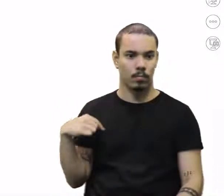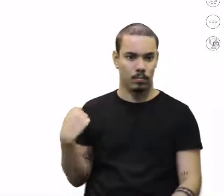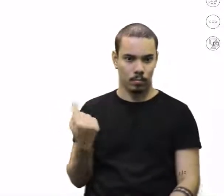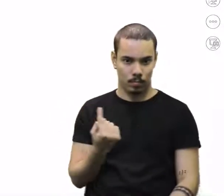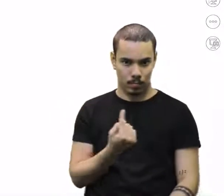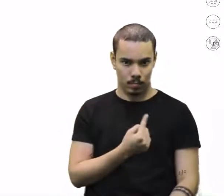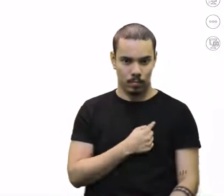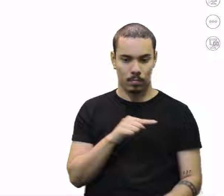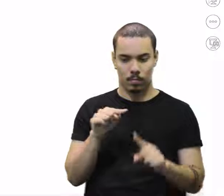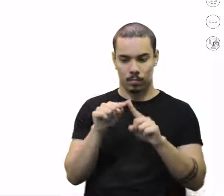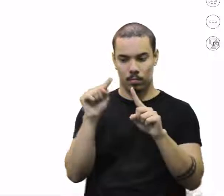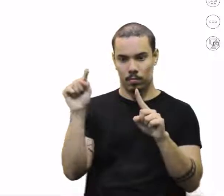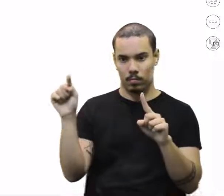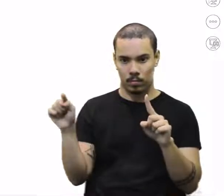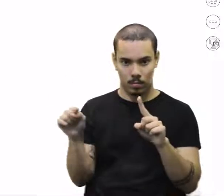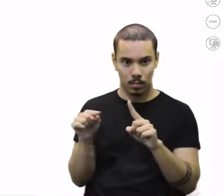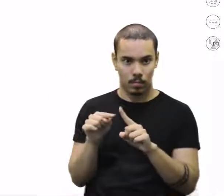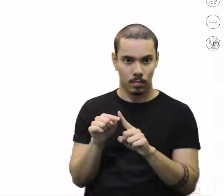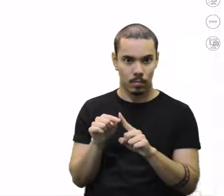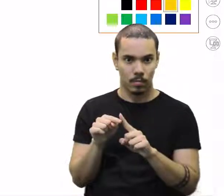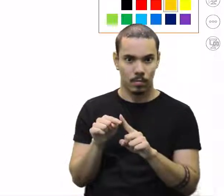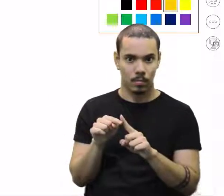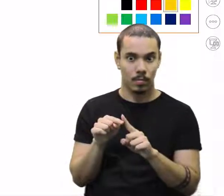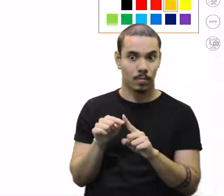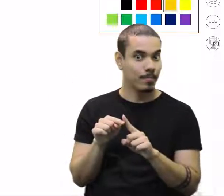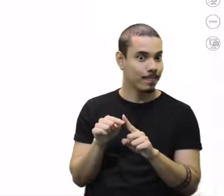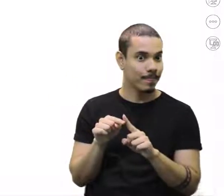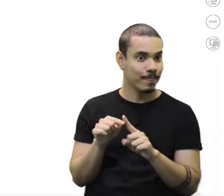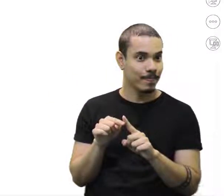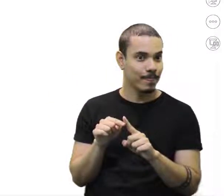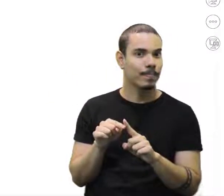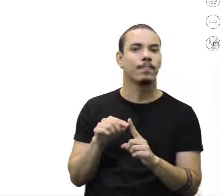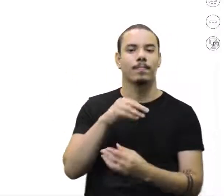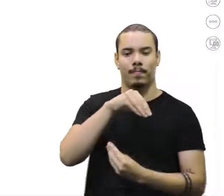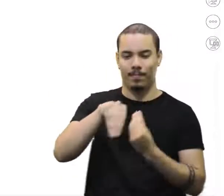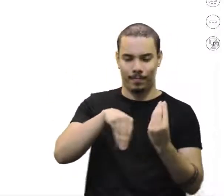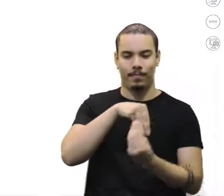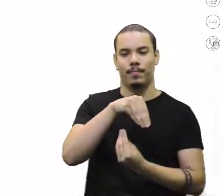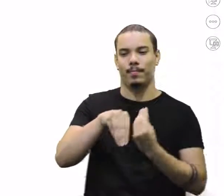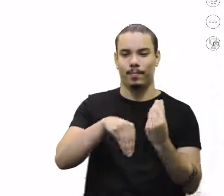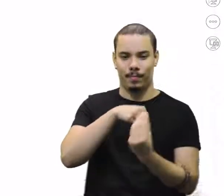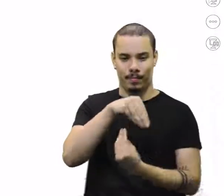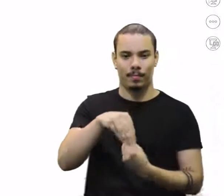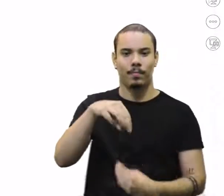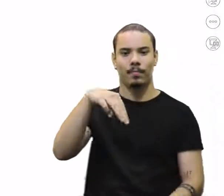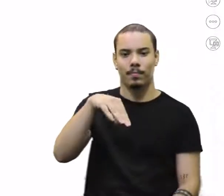nossa cadeia, ela é uma cadeia mista,